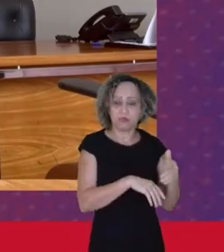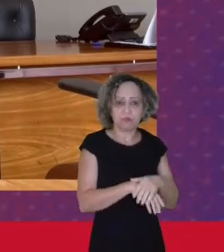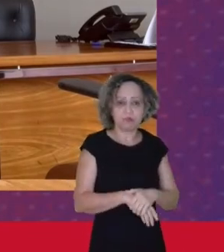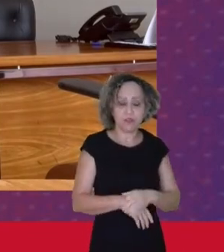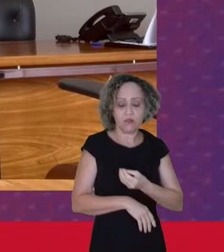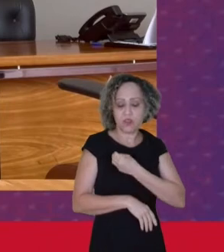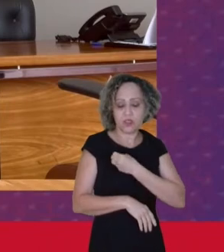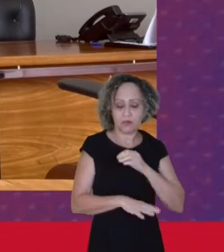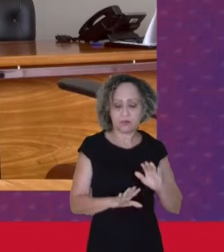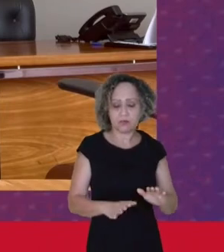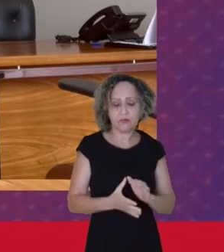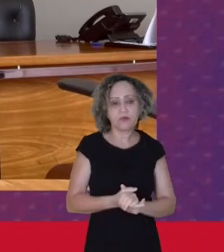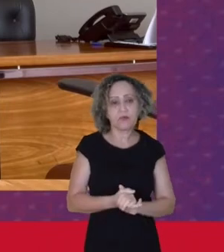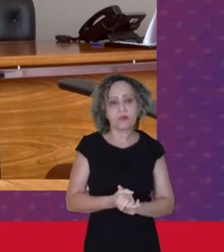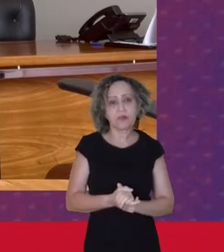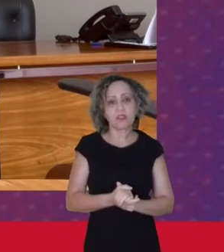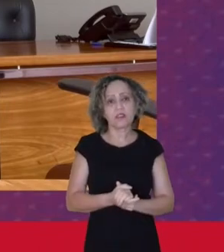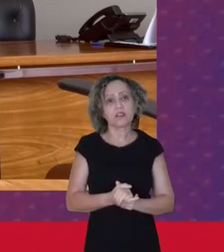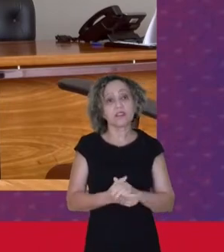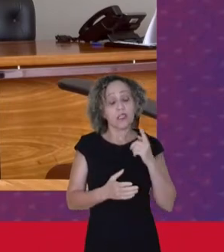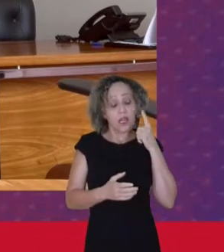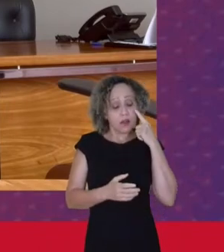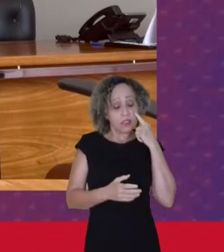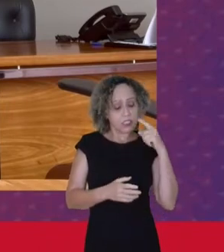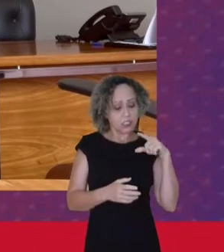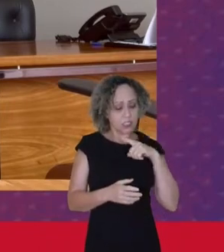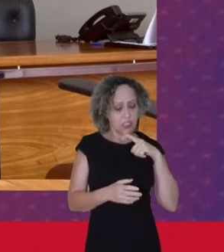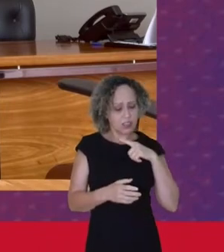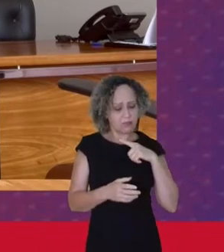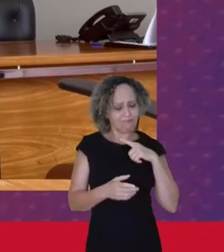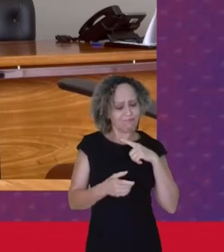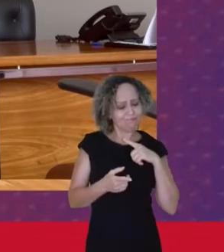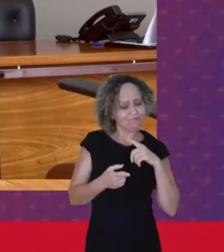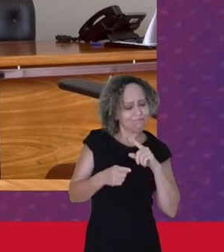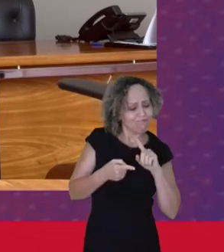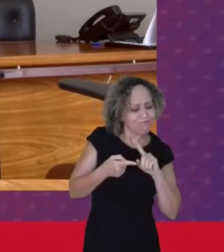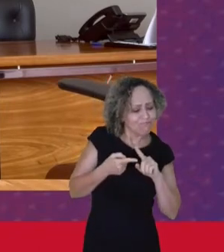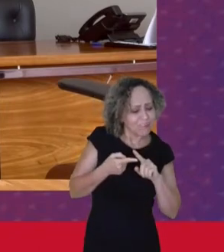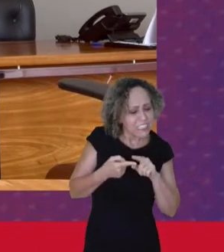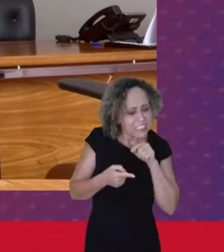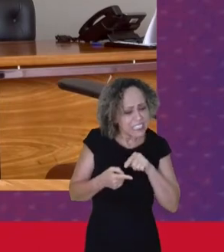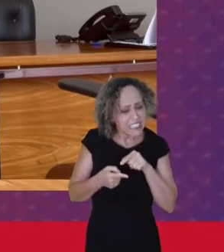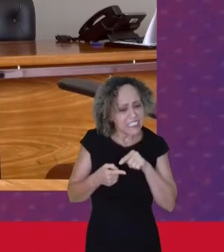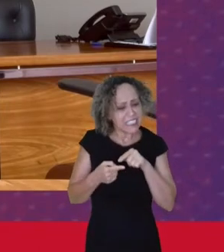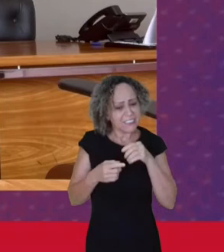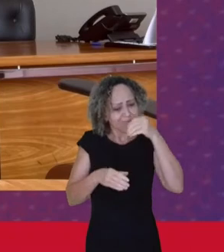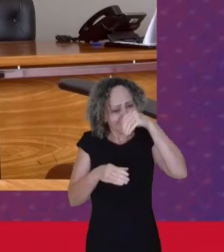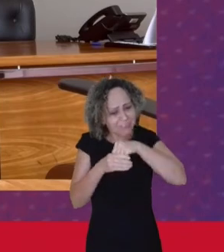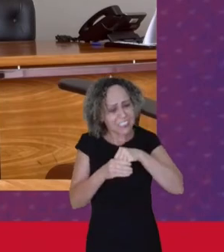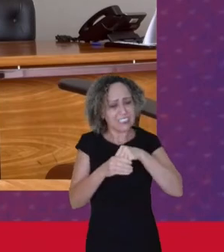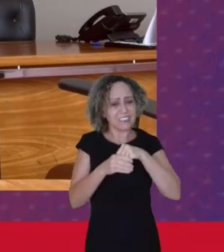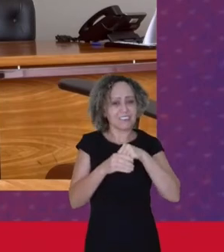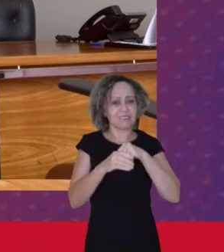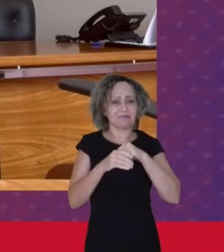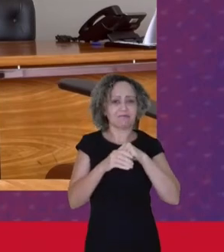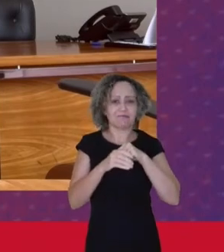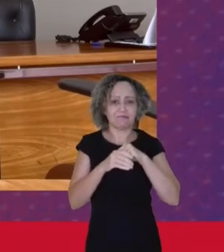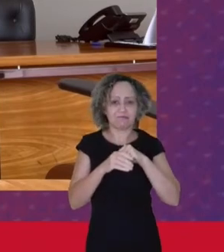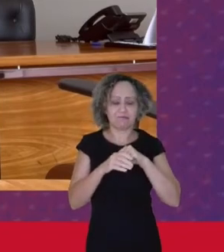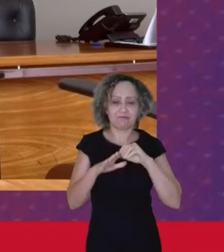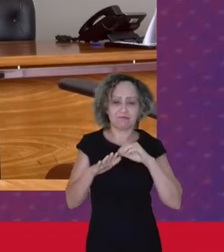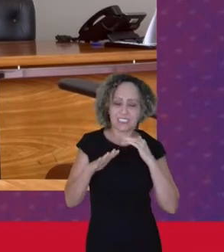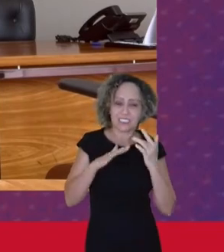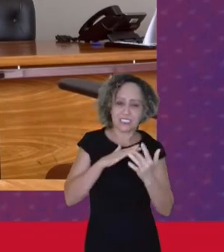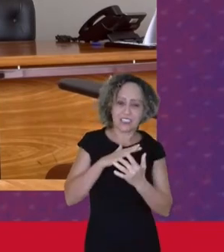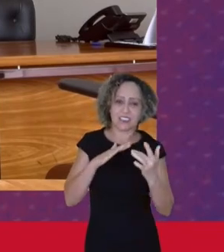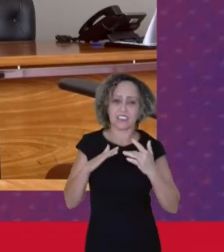ministra de a gente ter essa ferramenta, essa plataforma na internet, nós começamos a estudar um pouco sobre